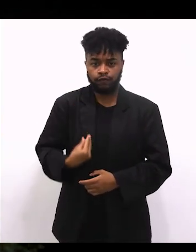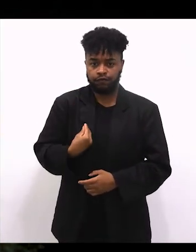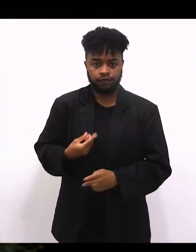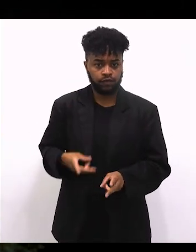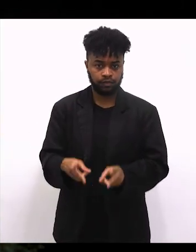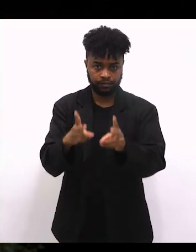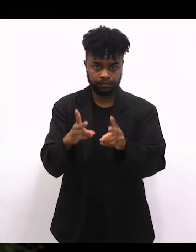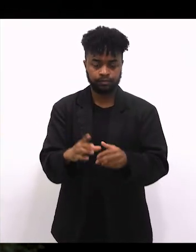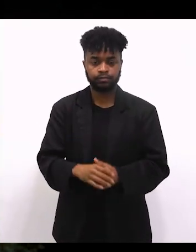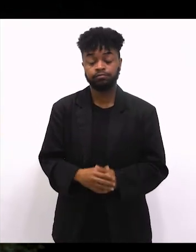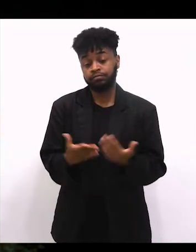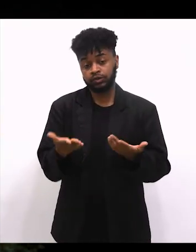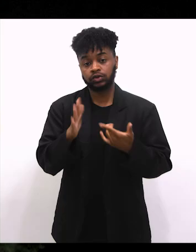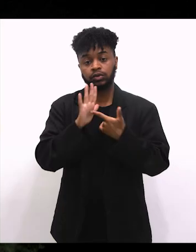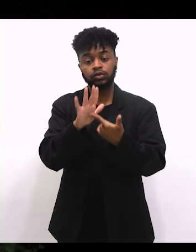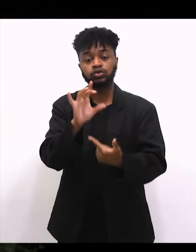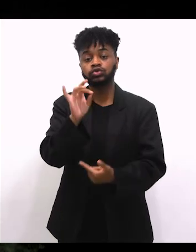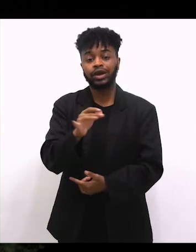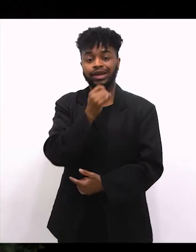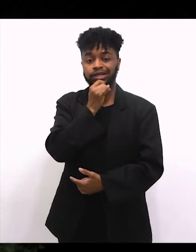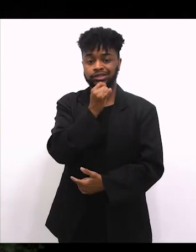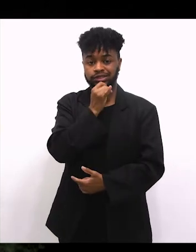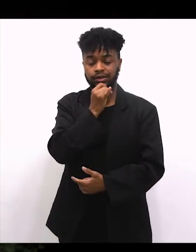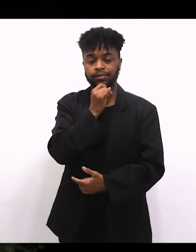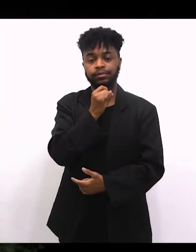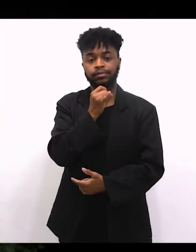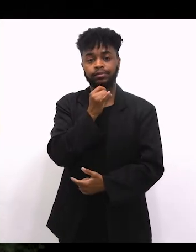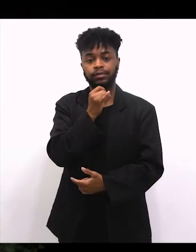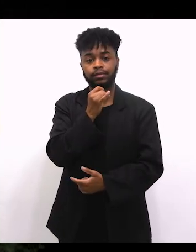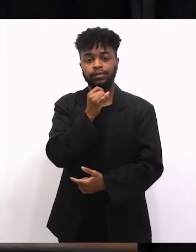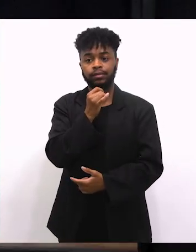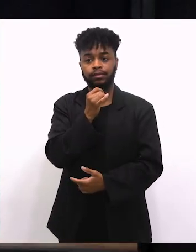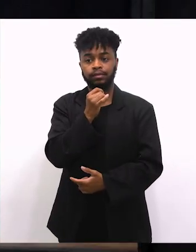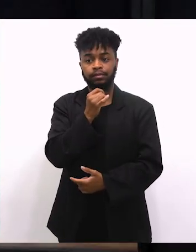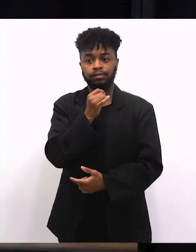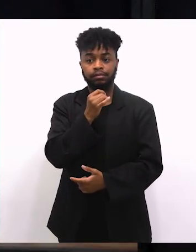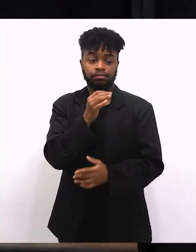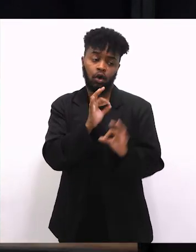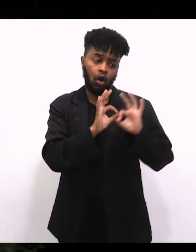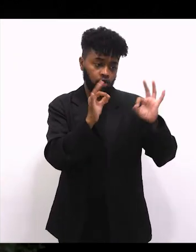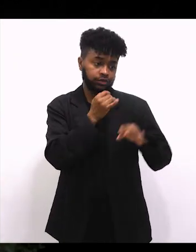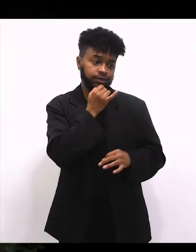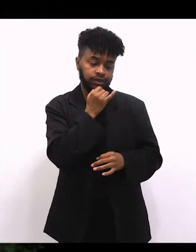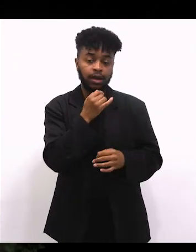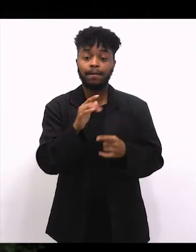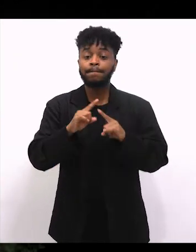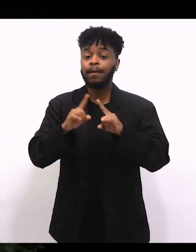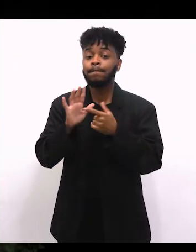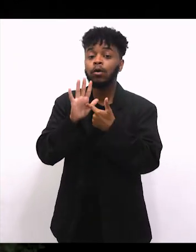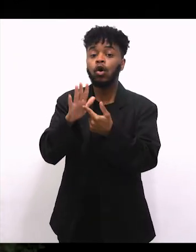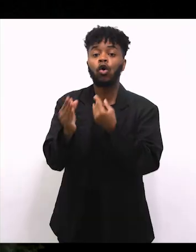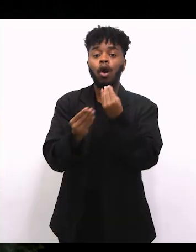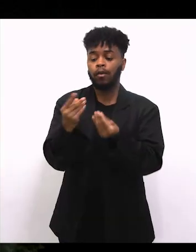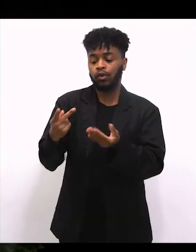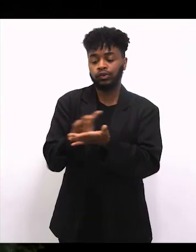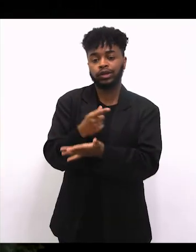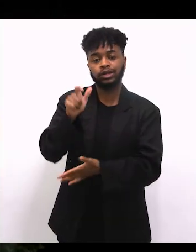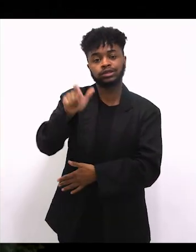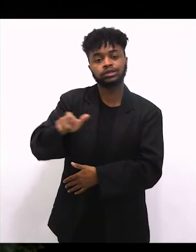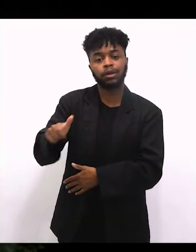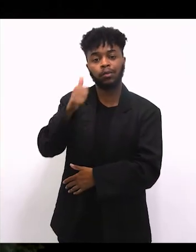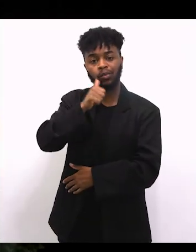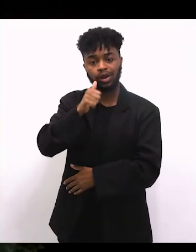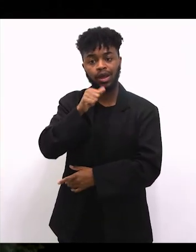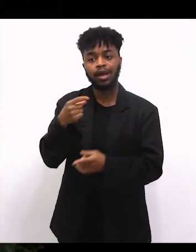conseguiu sobreviver. Isso é só um exemplo, né? Sim, mas é claro. um exemplo que... Um exemplo muito bom. Que traz a realidade das mulheres, né?